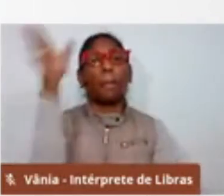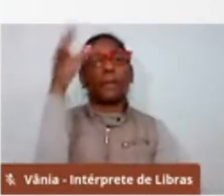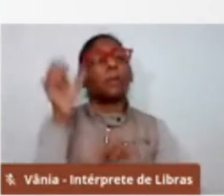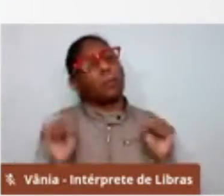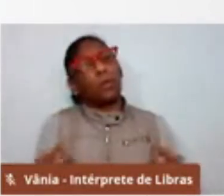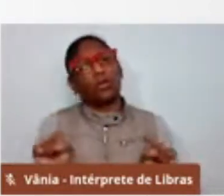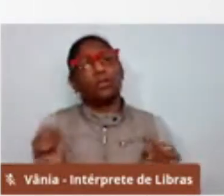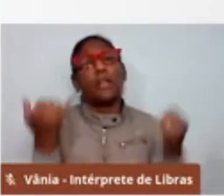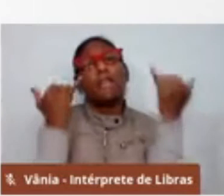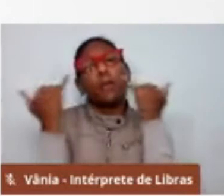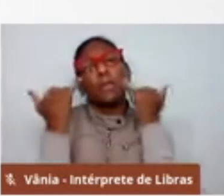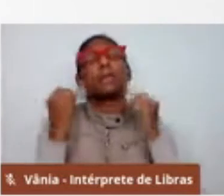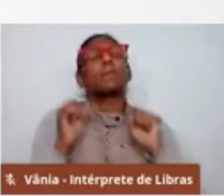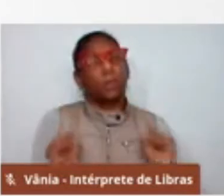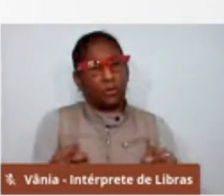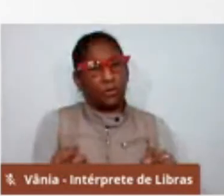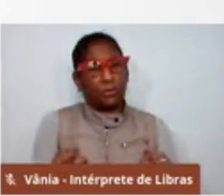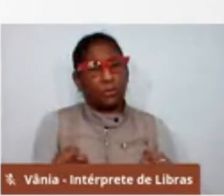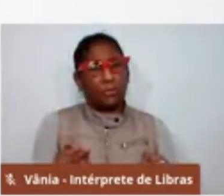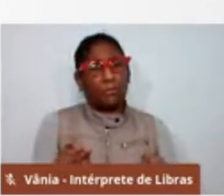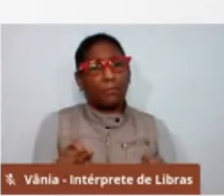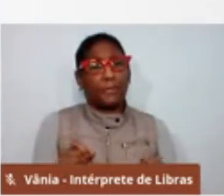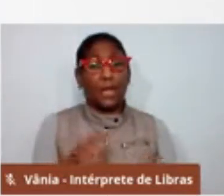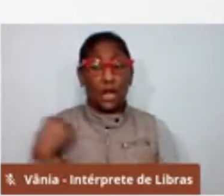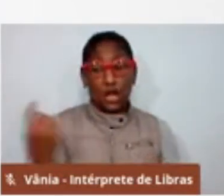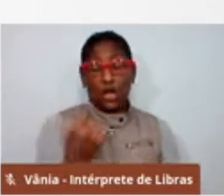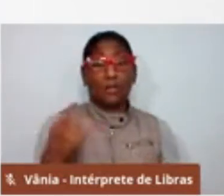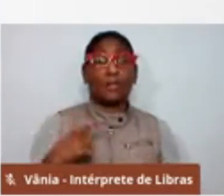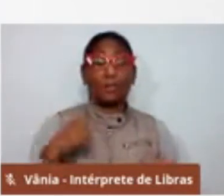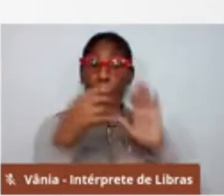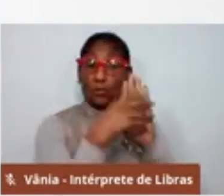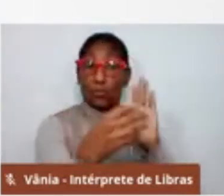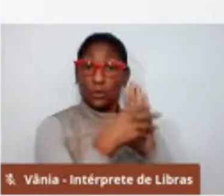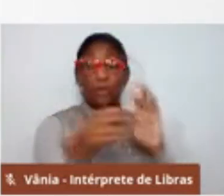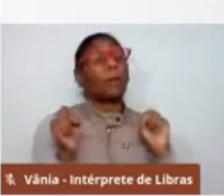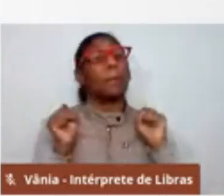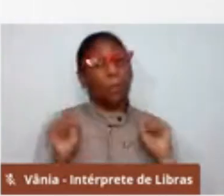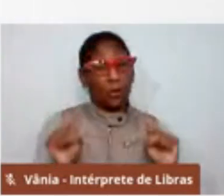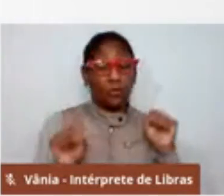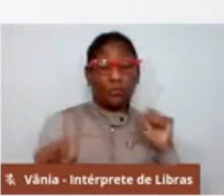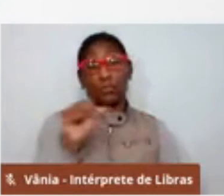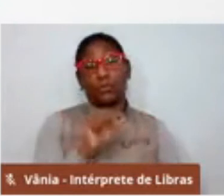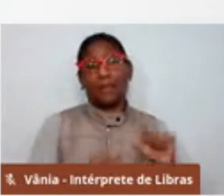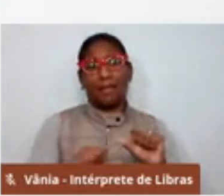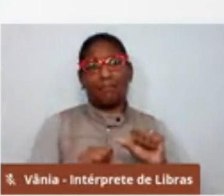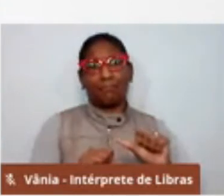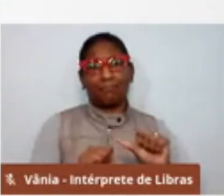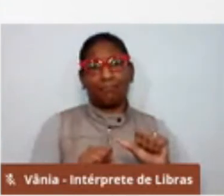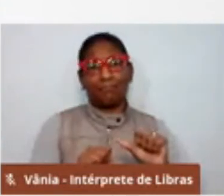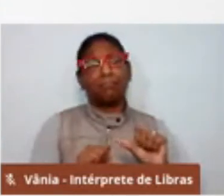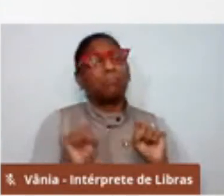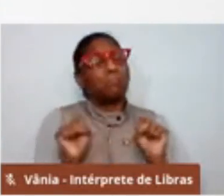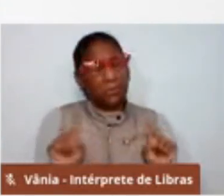informações, nós estaríamos diante de um modelo que geraria maiores contestações. Então,